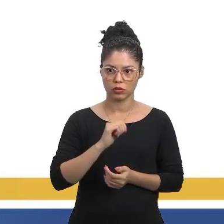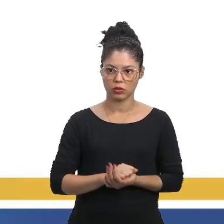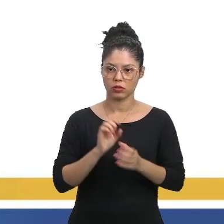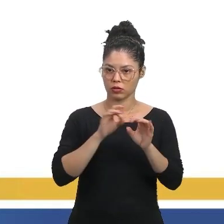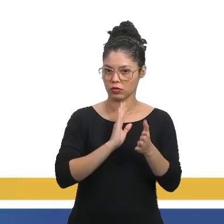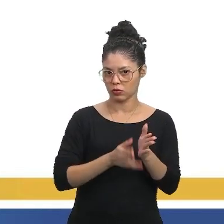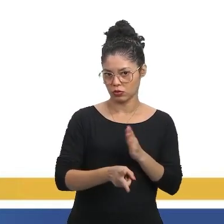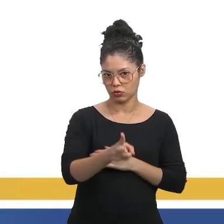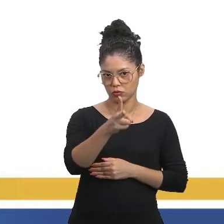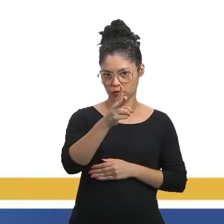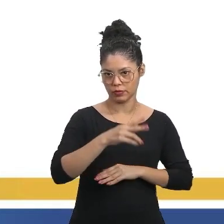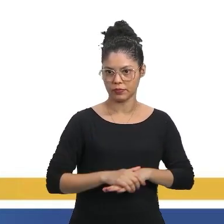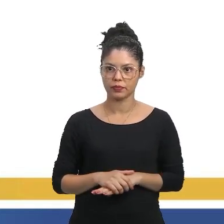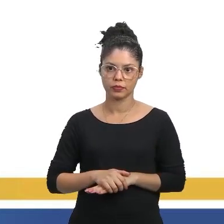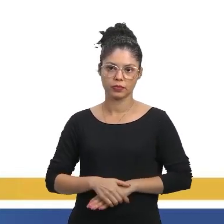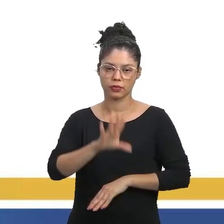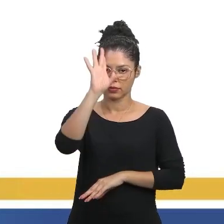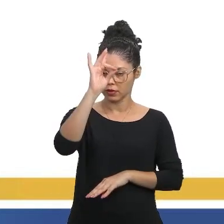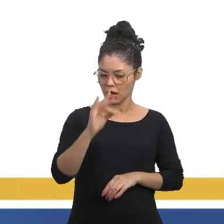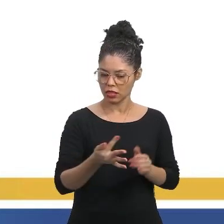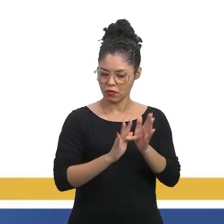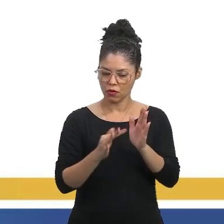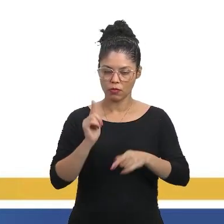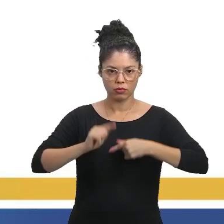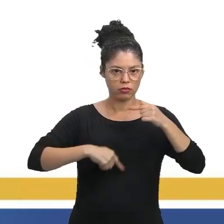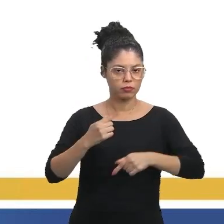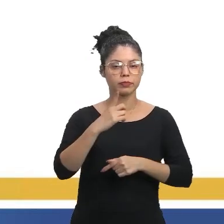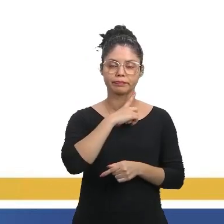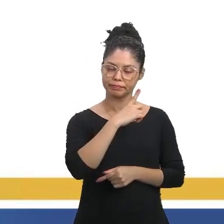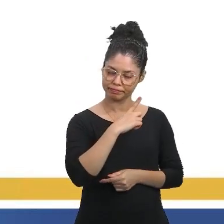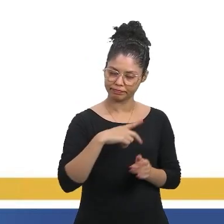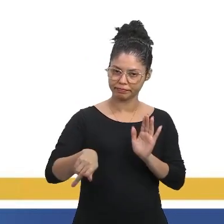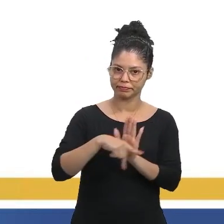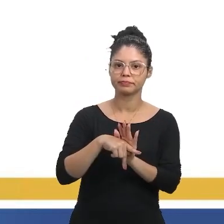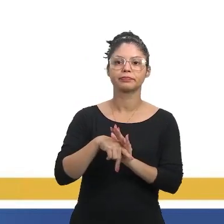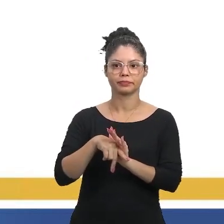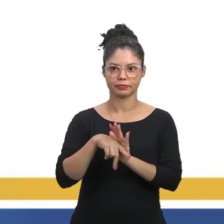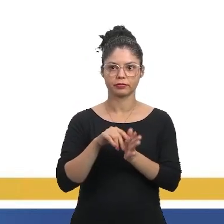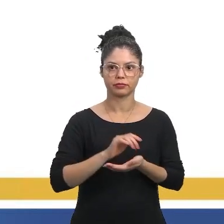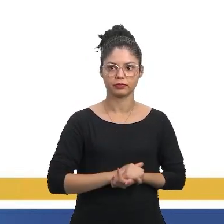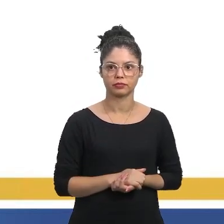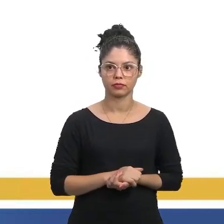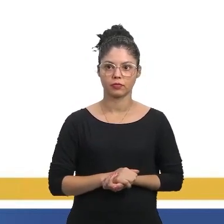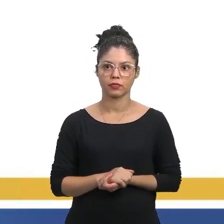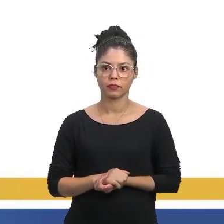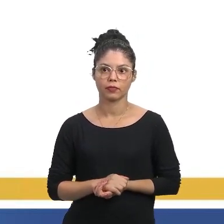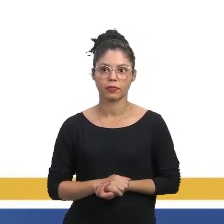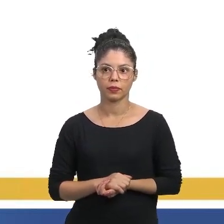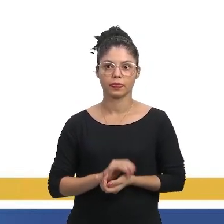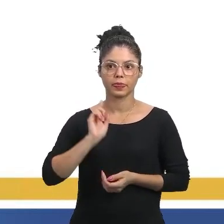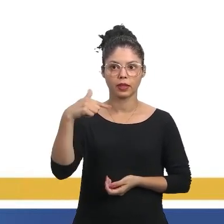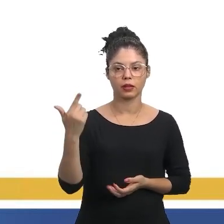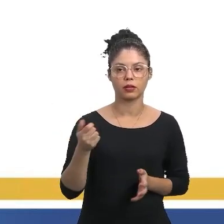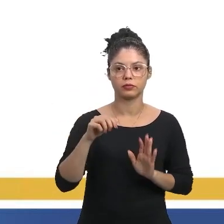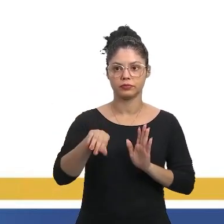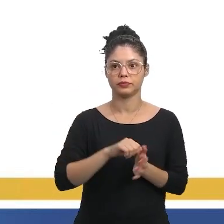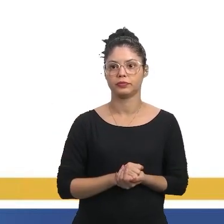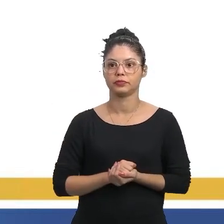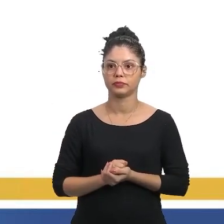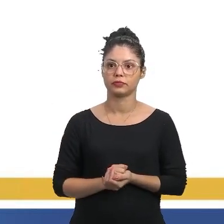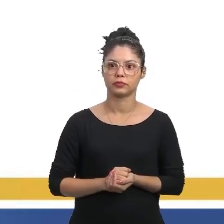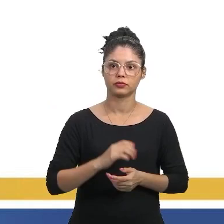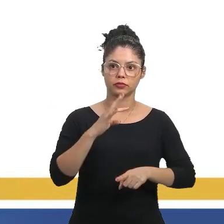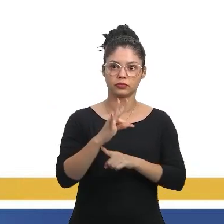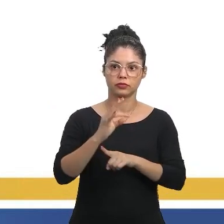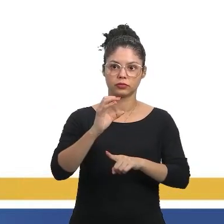por aí vai. Então, cada fórmula química tem a sua especificidade. Então, vamos lá. Próximo modelo atômico é o